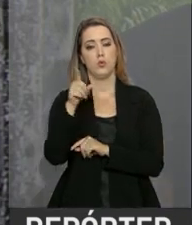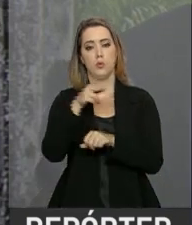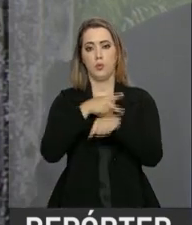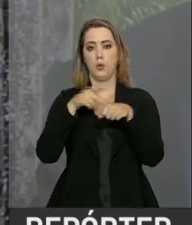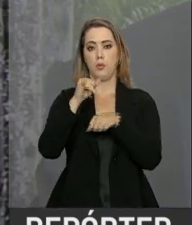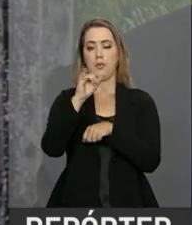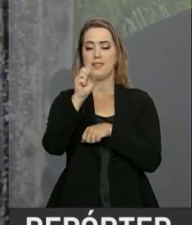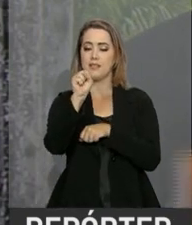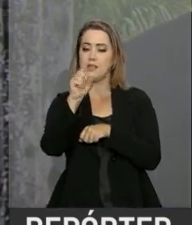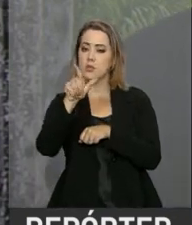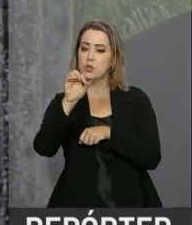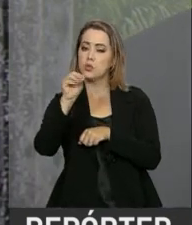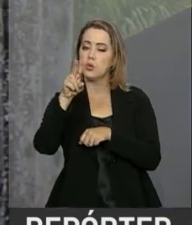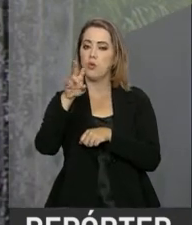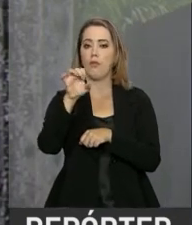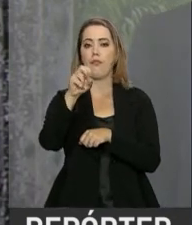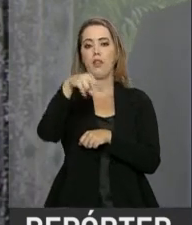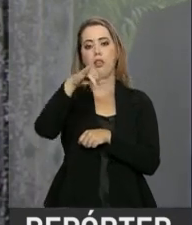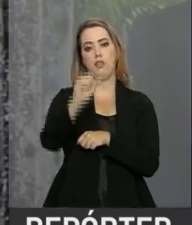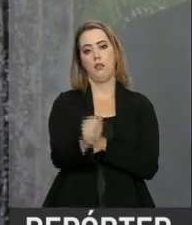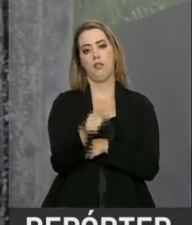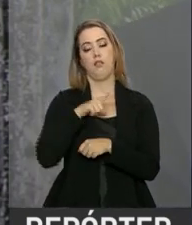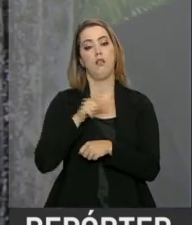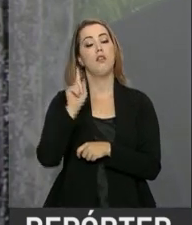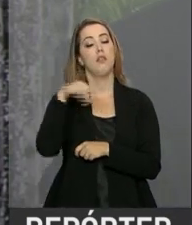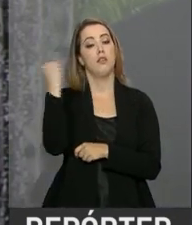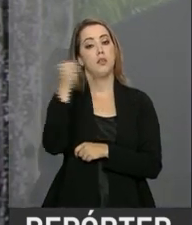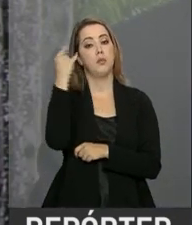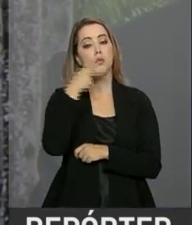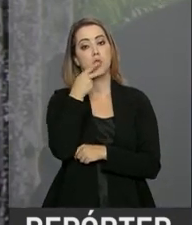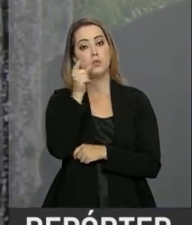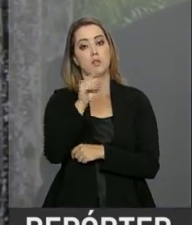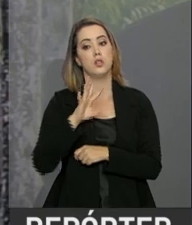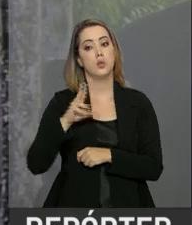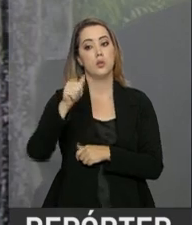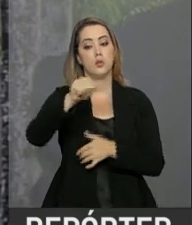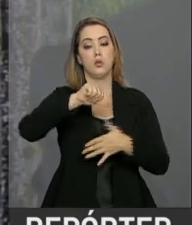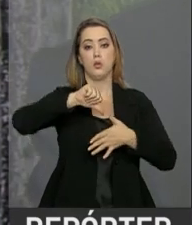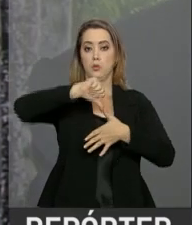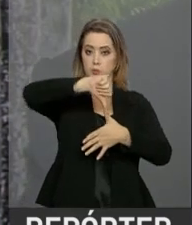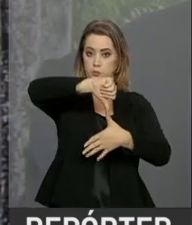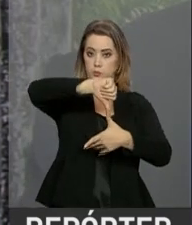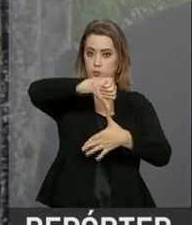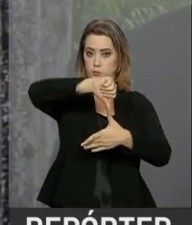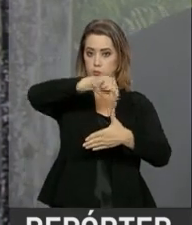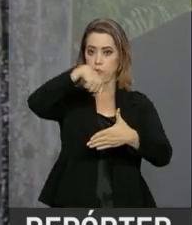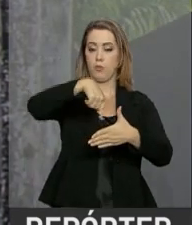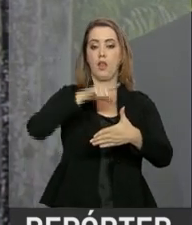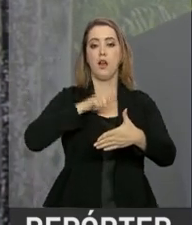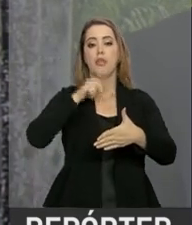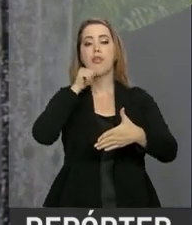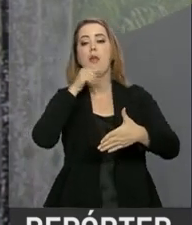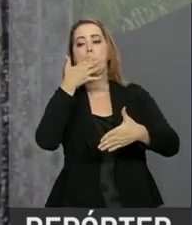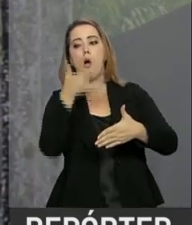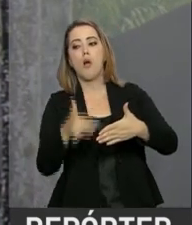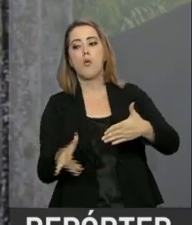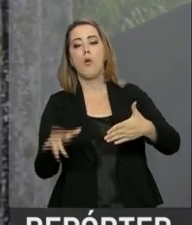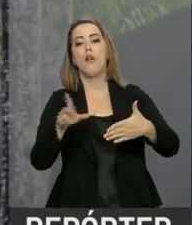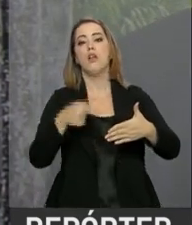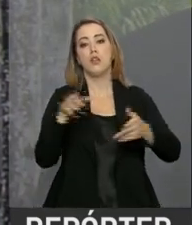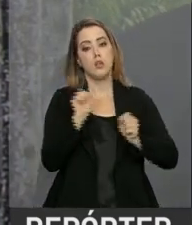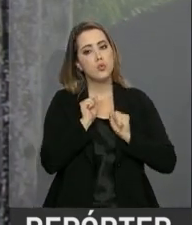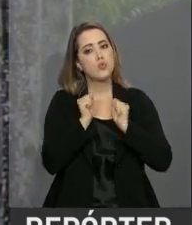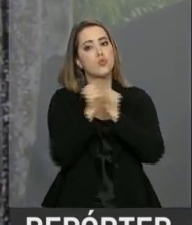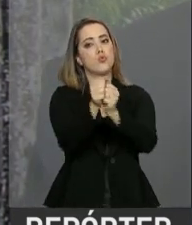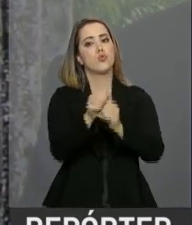todos os países da América do Sul que tem Eh que que são litorâneos eles aprovam